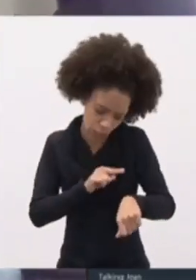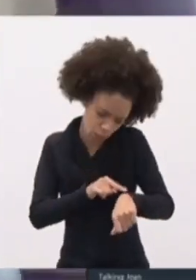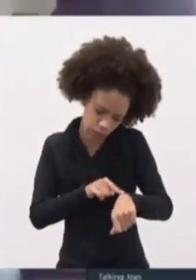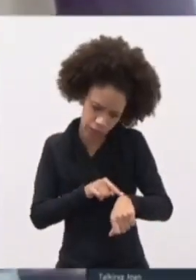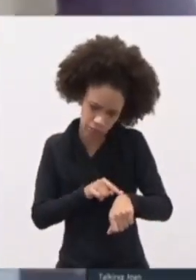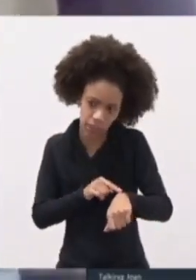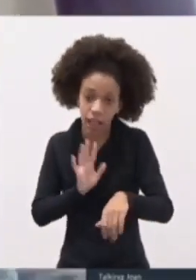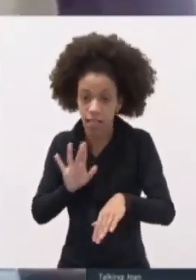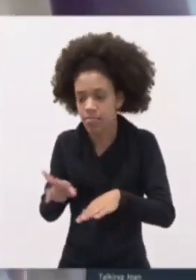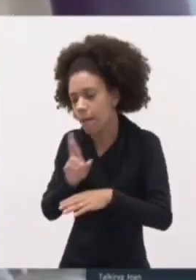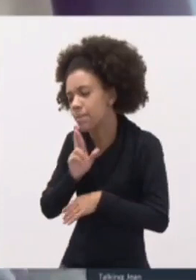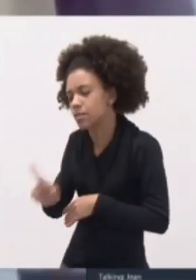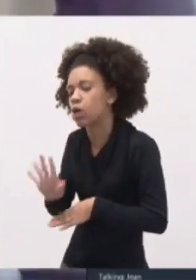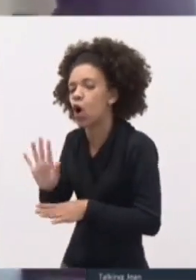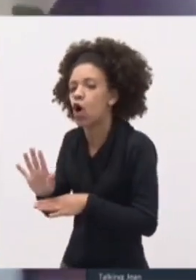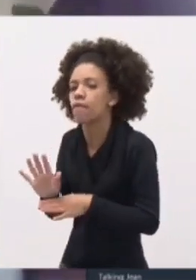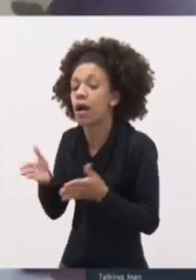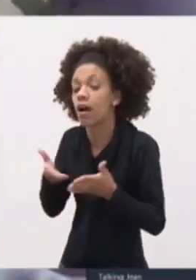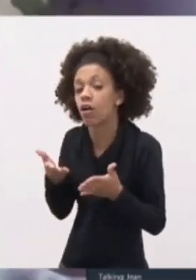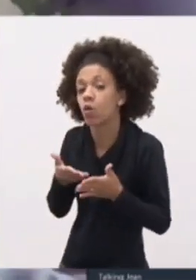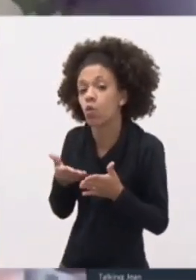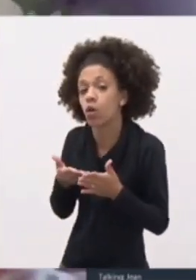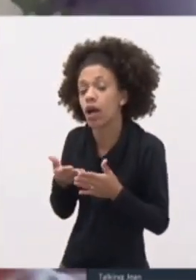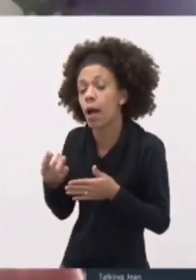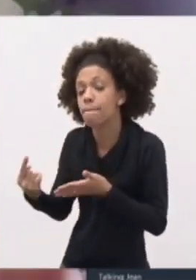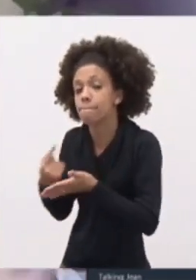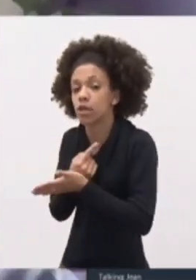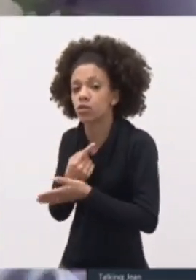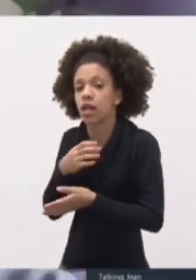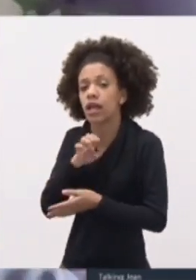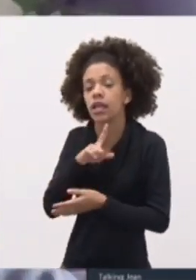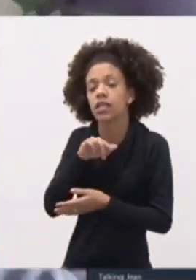dá para responder. Vamos lá. Eu vou responder agora a pergunta da